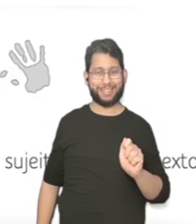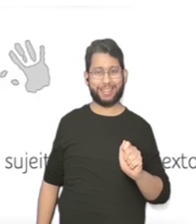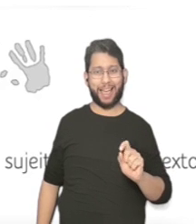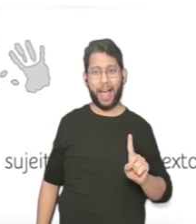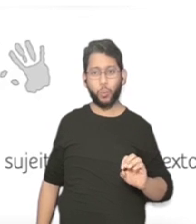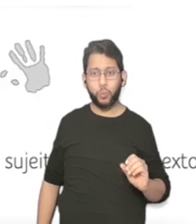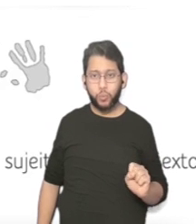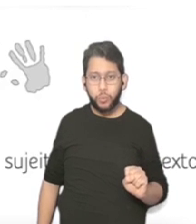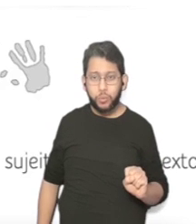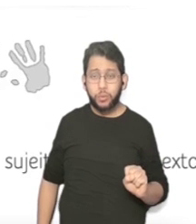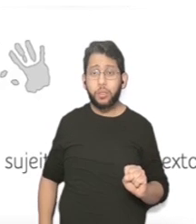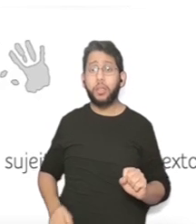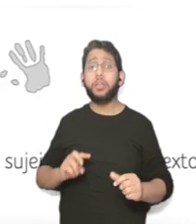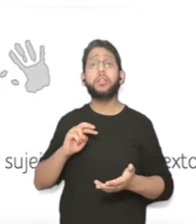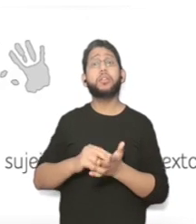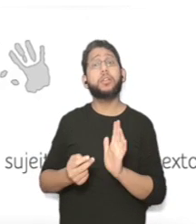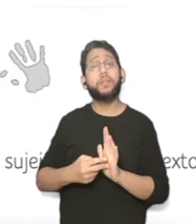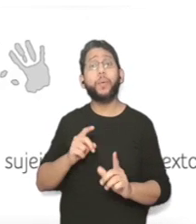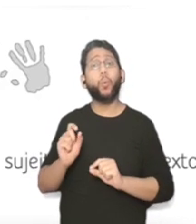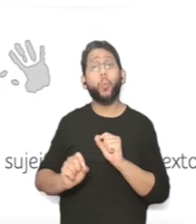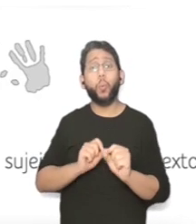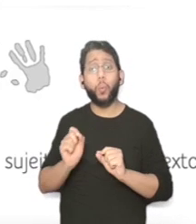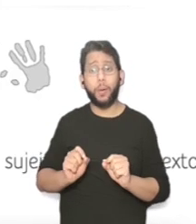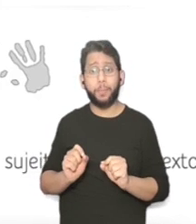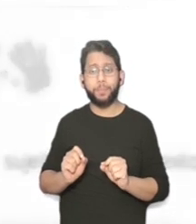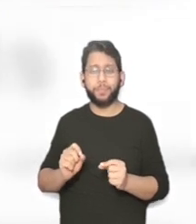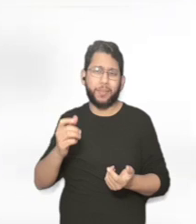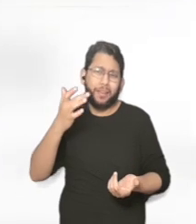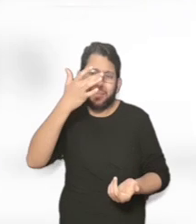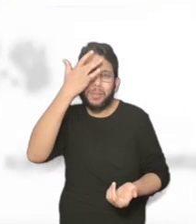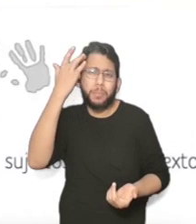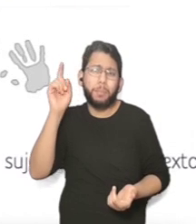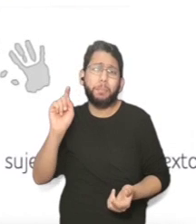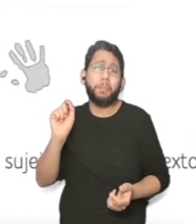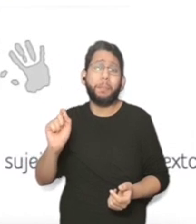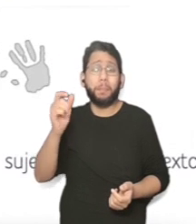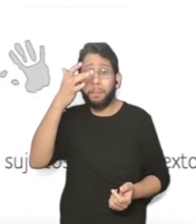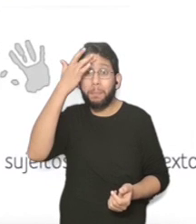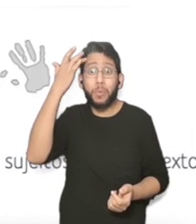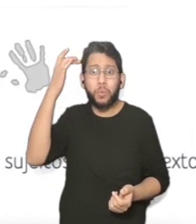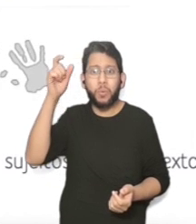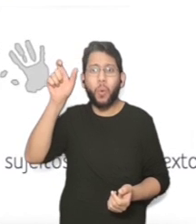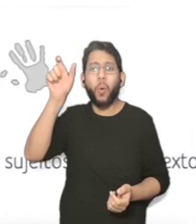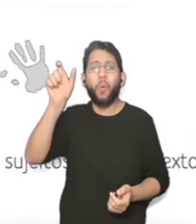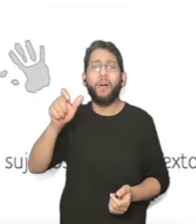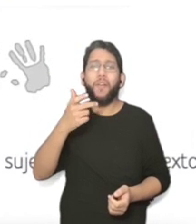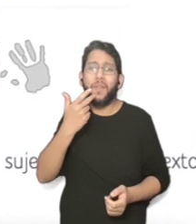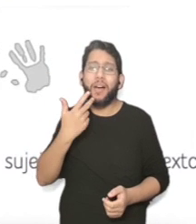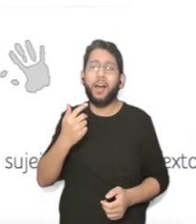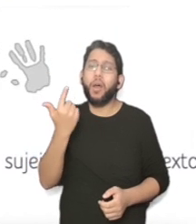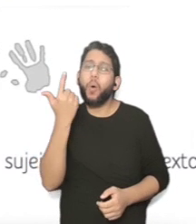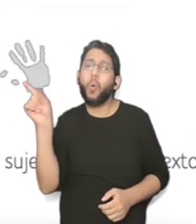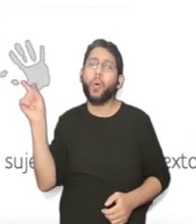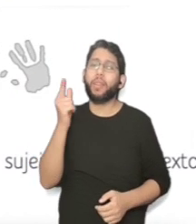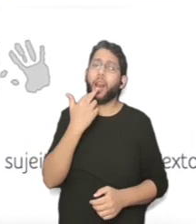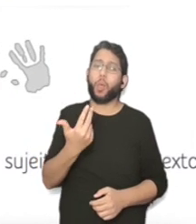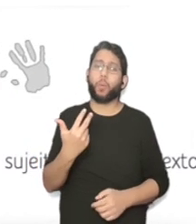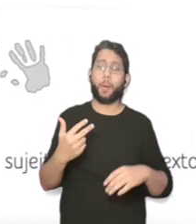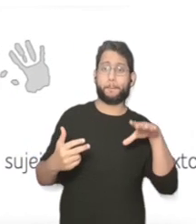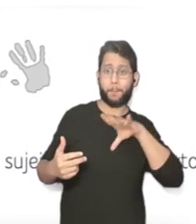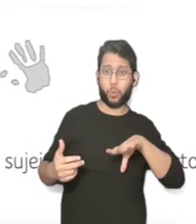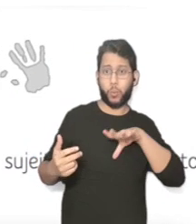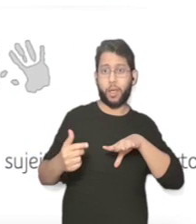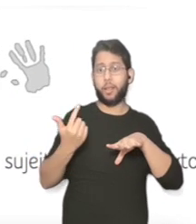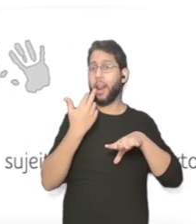uma linguista bastante reconhecida nessa área, que é porque muitas vezes as pessoas que